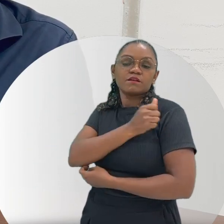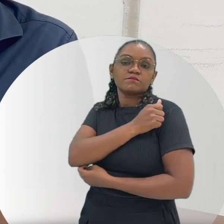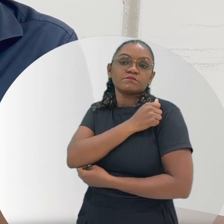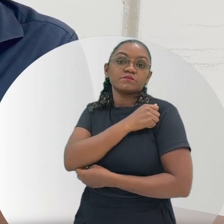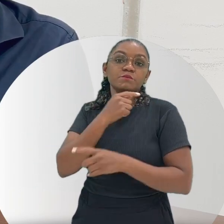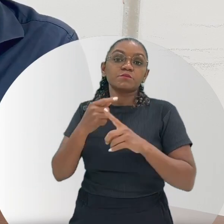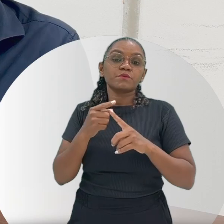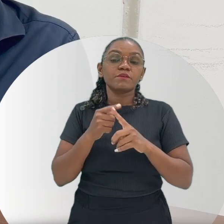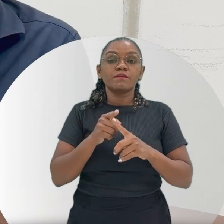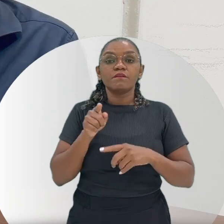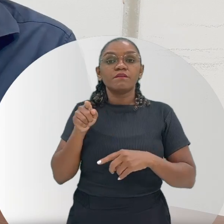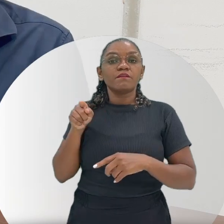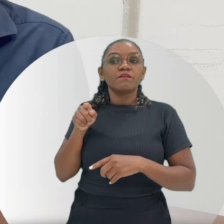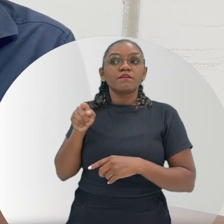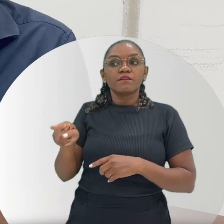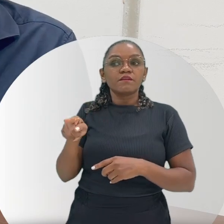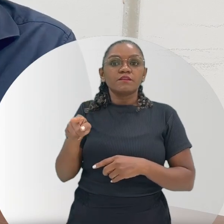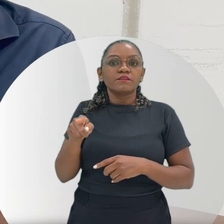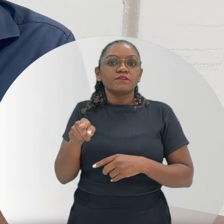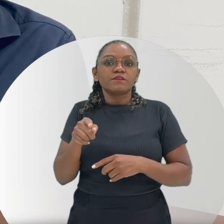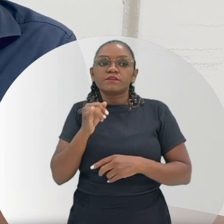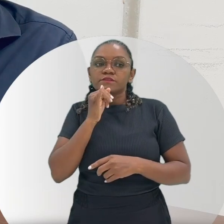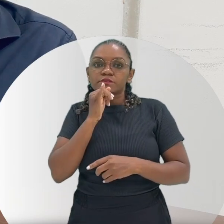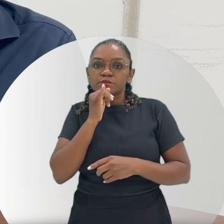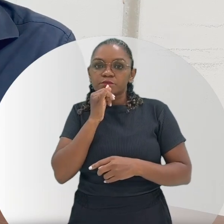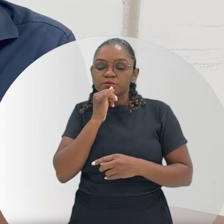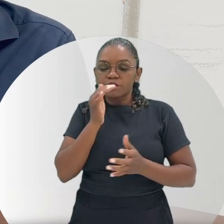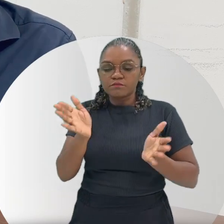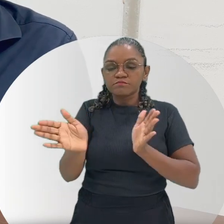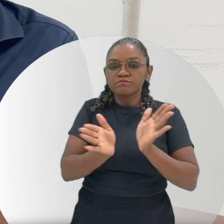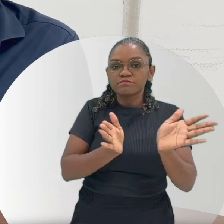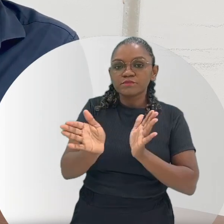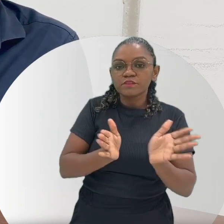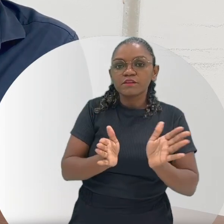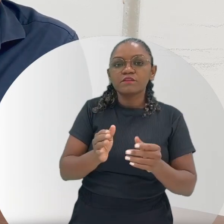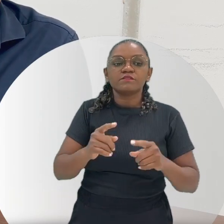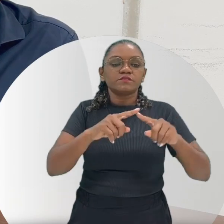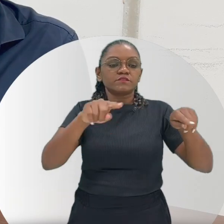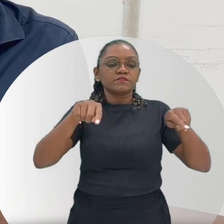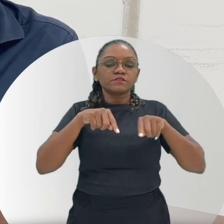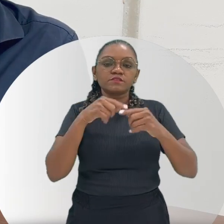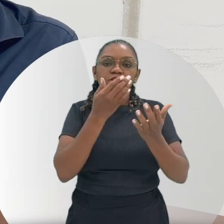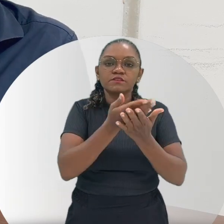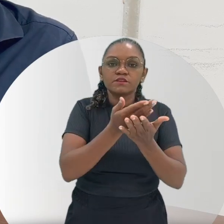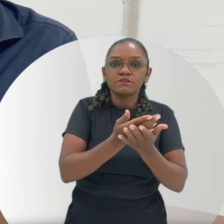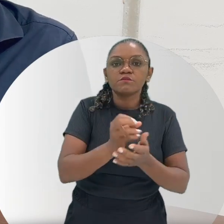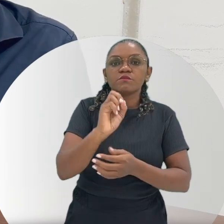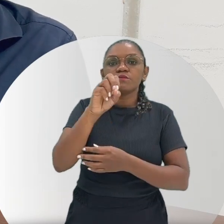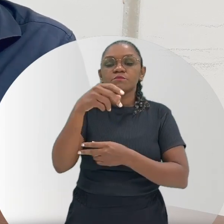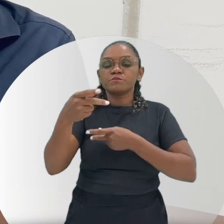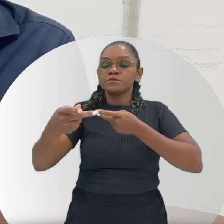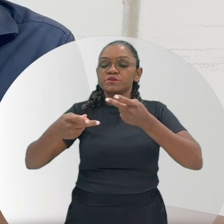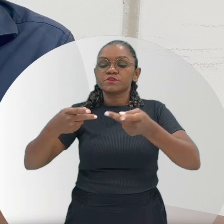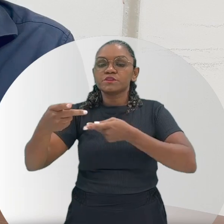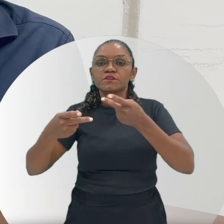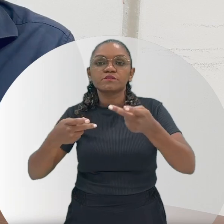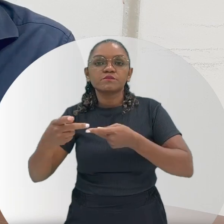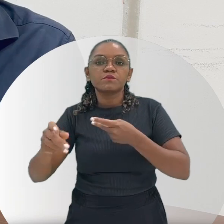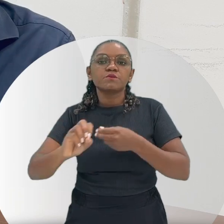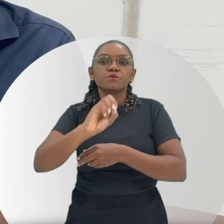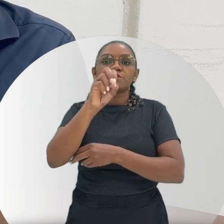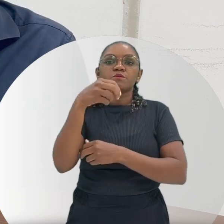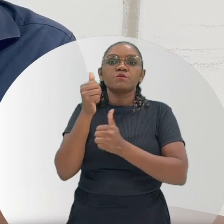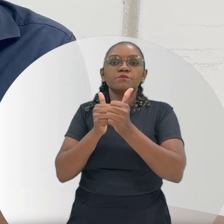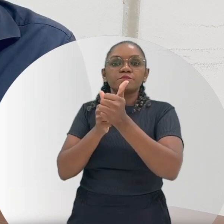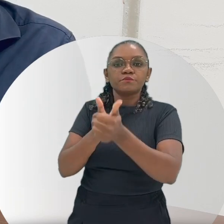de tirar do IFRO tudo que a gente tem condições de ofertar, seja dentro da sala de aula, seja no projeto do professor fora da sala de aula, no acompanhamento de